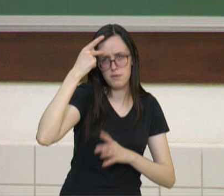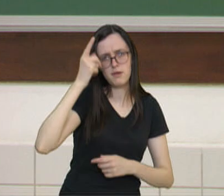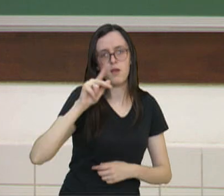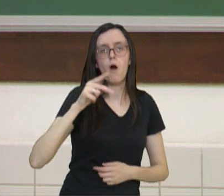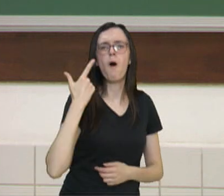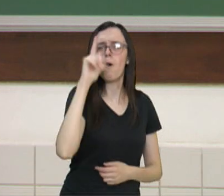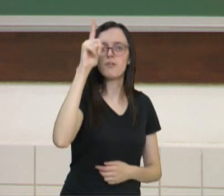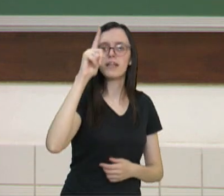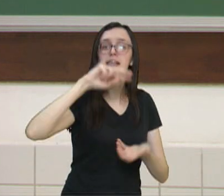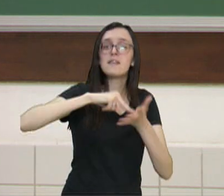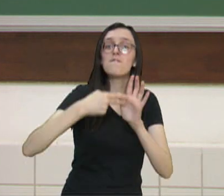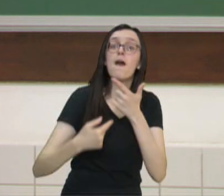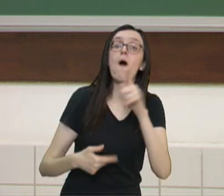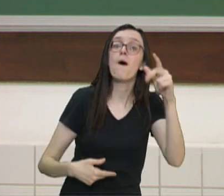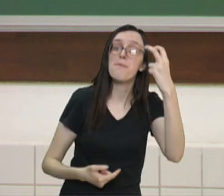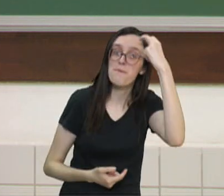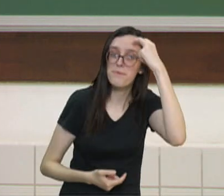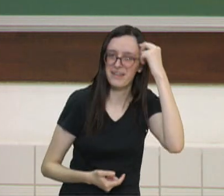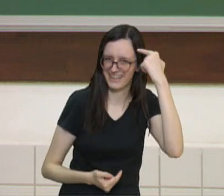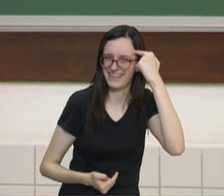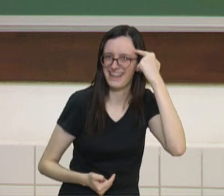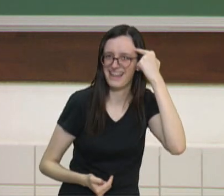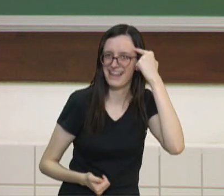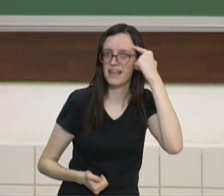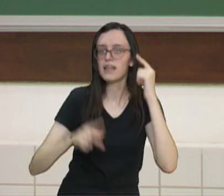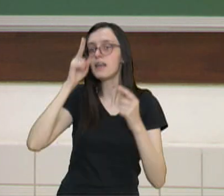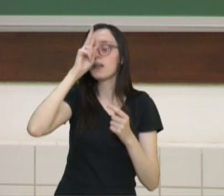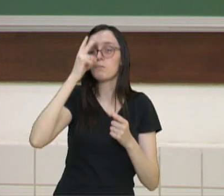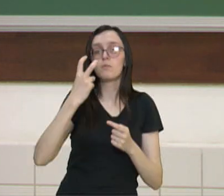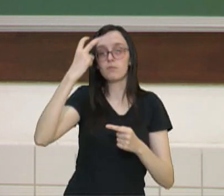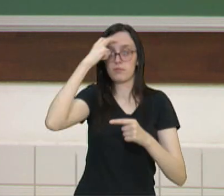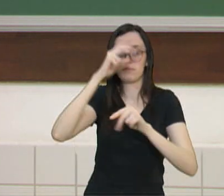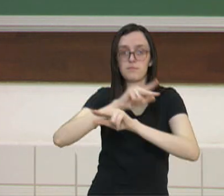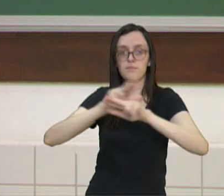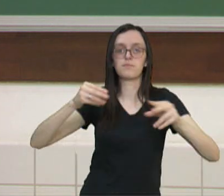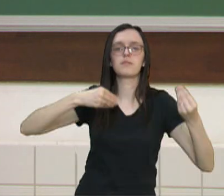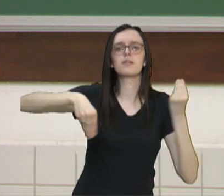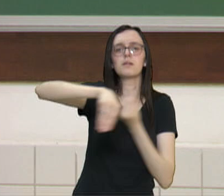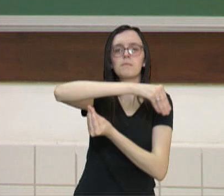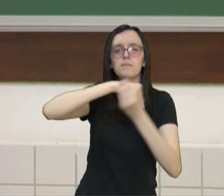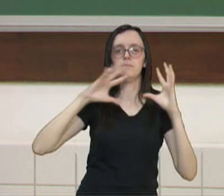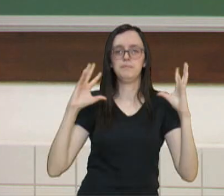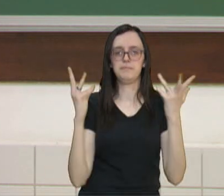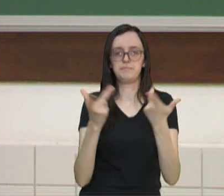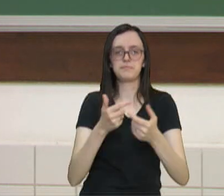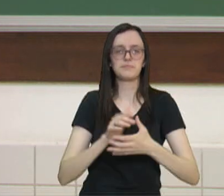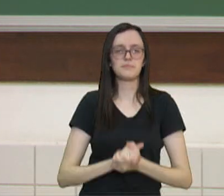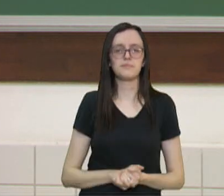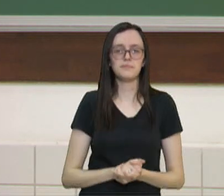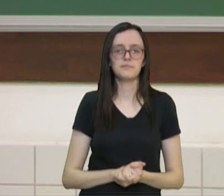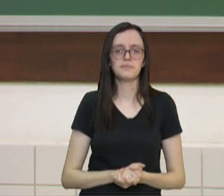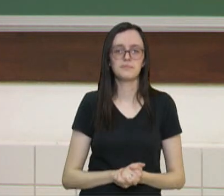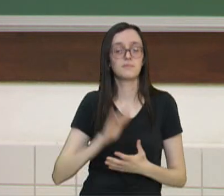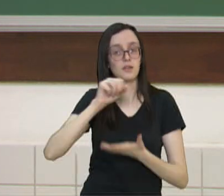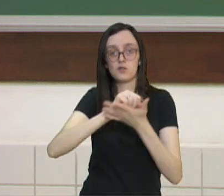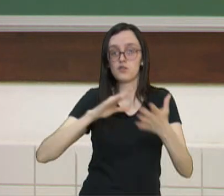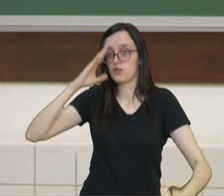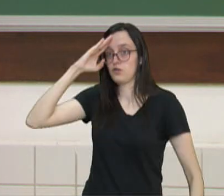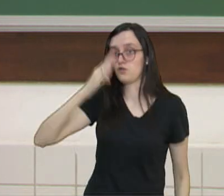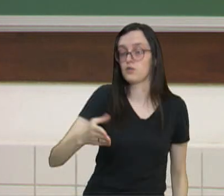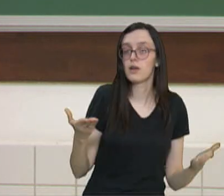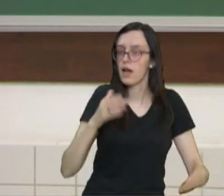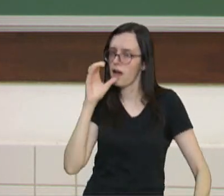né? Mas é só uma brincadeirinha aí, lembrando lá no multiculturalismo, né? A gente tá misturando tudo. E já vamos de atividade